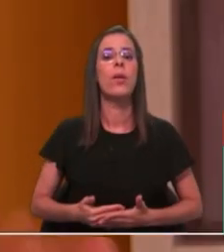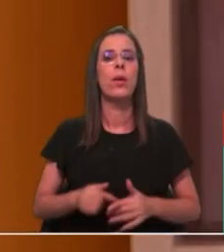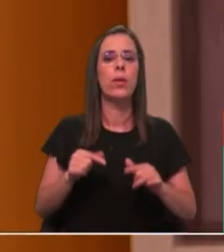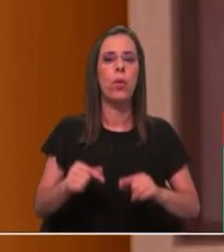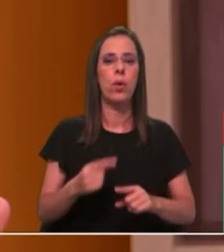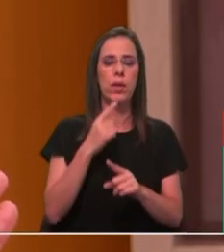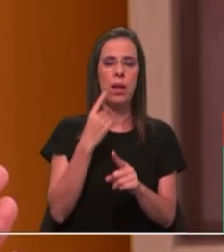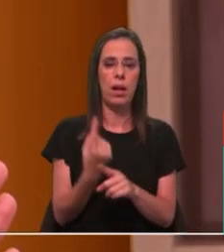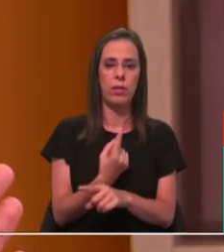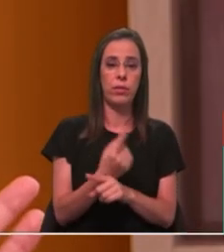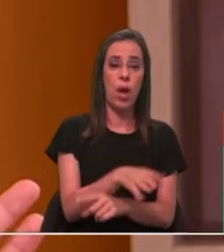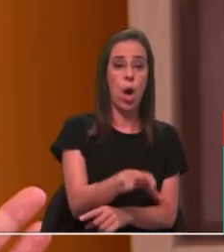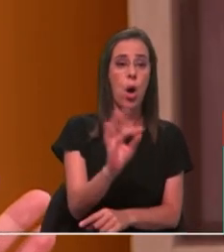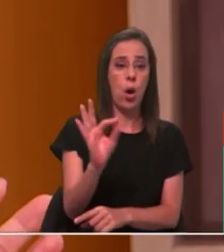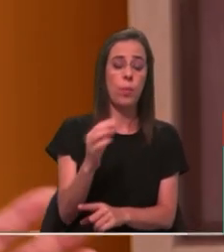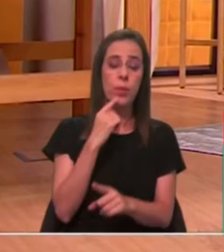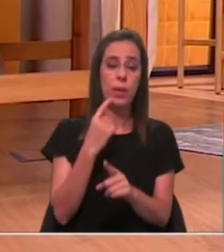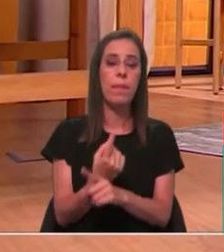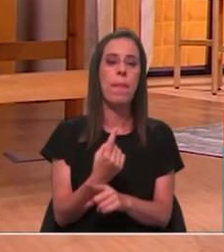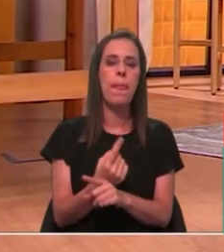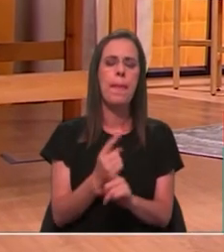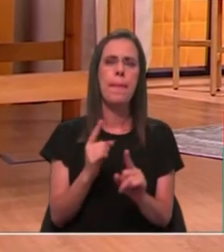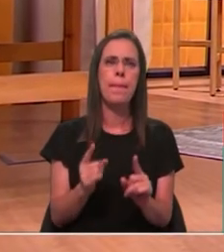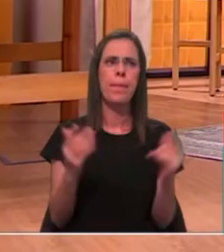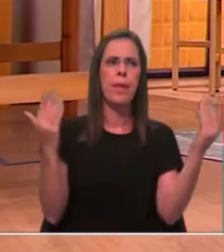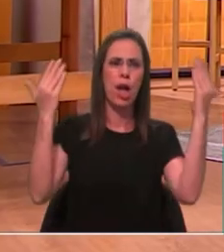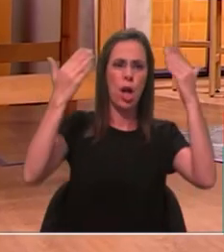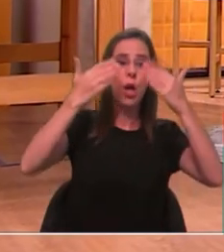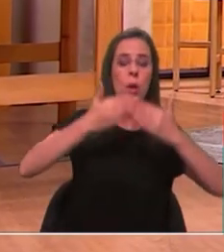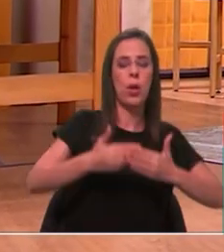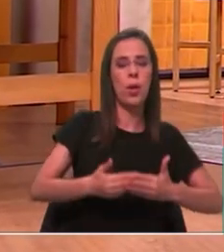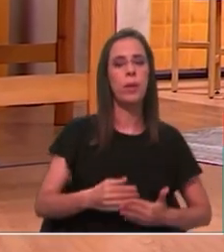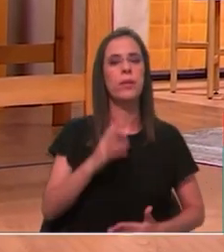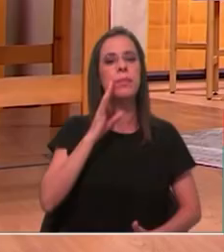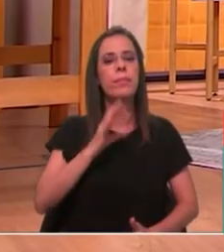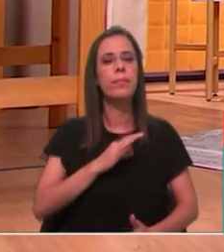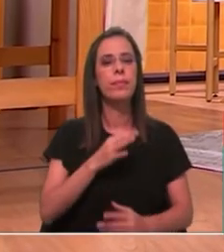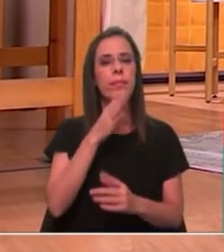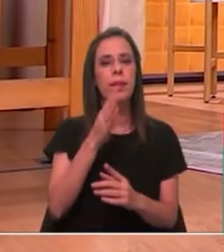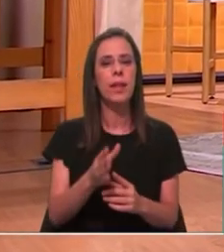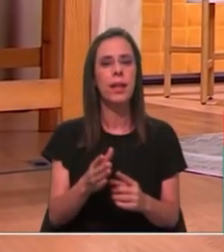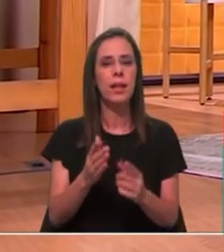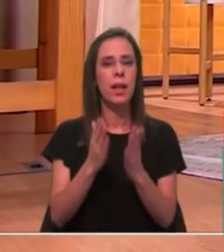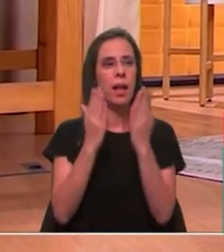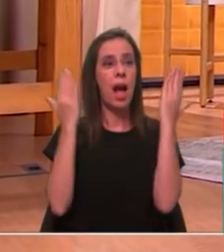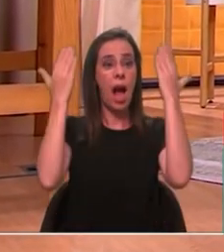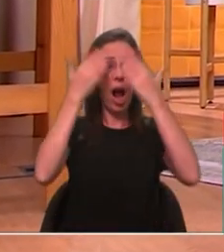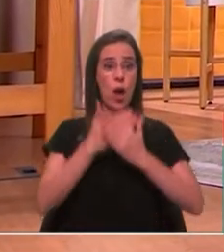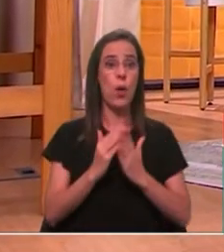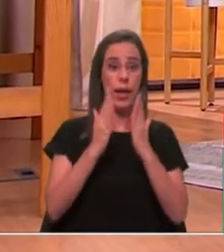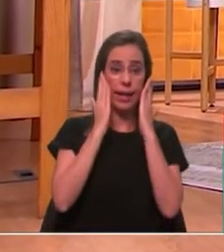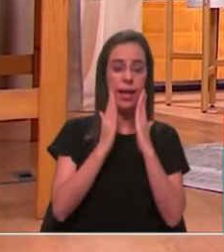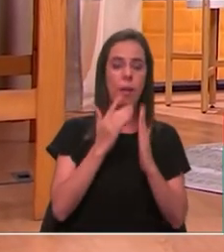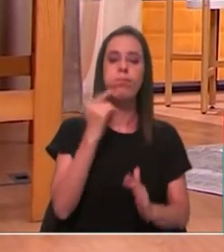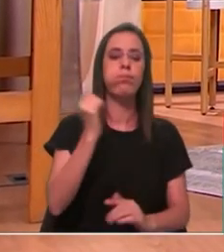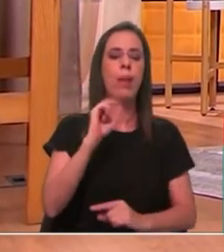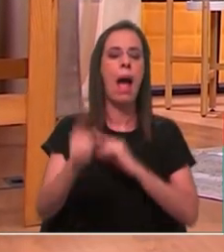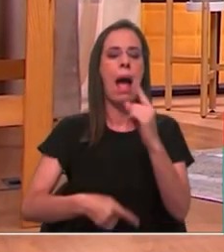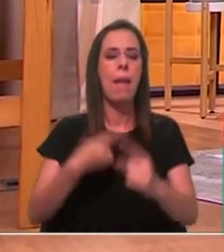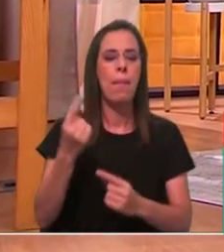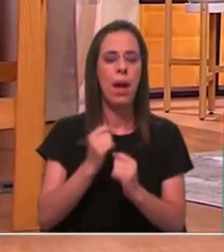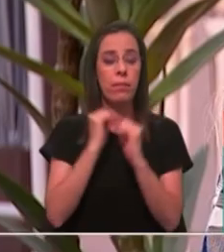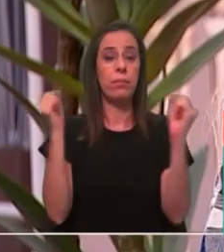há variadíssimas opções, exatamente, não é? Exatamente. Mas e o de noite? Havia ali uma senhora que dizia que quando dormia que não podia usar, que acordava